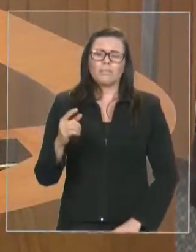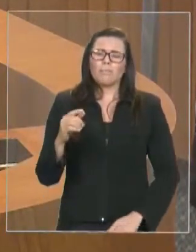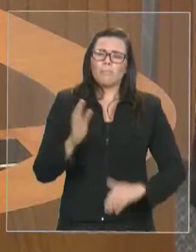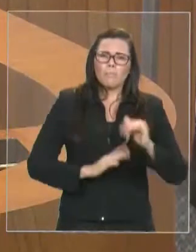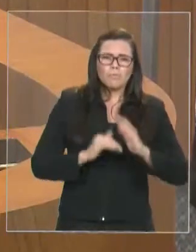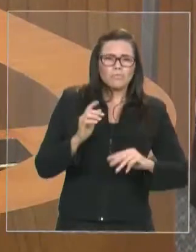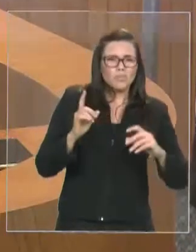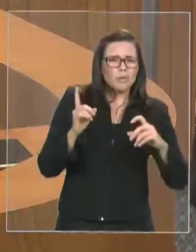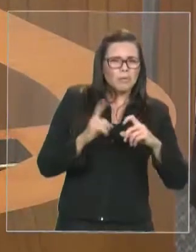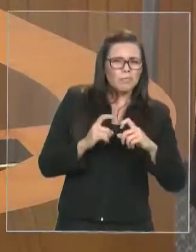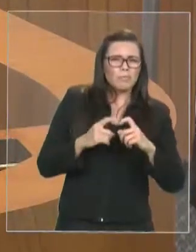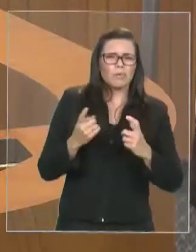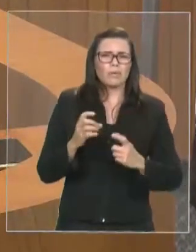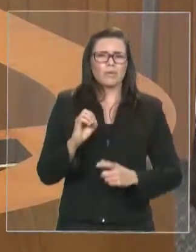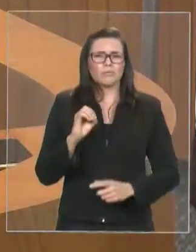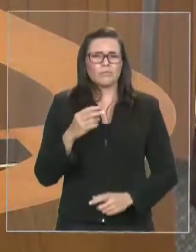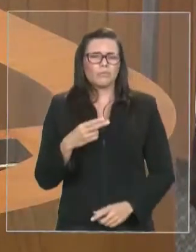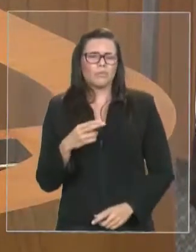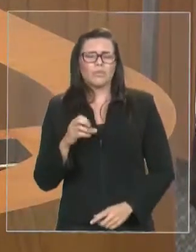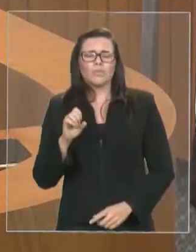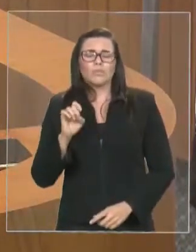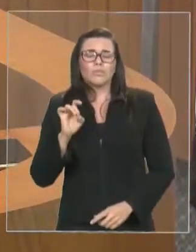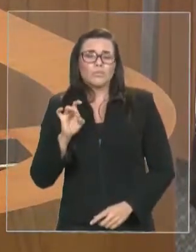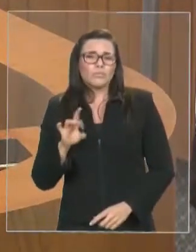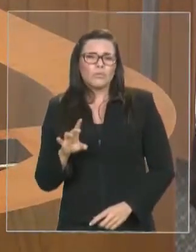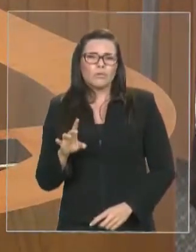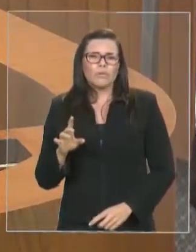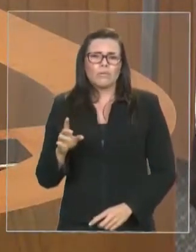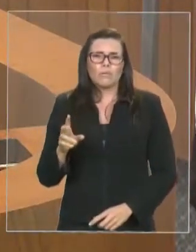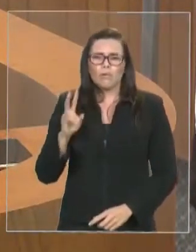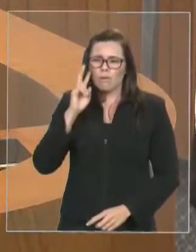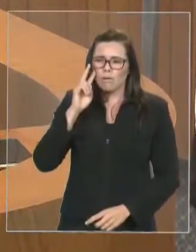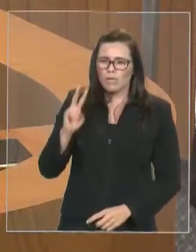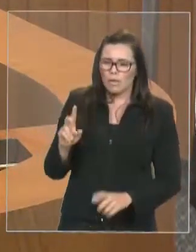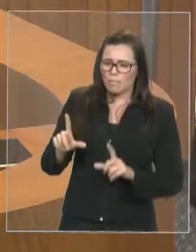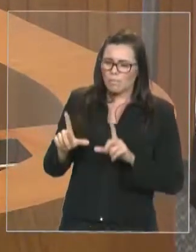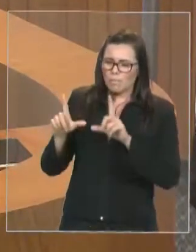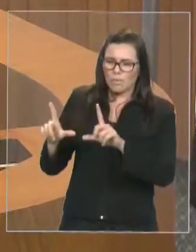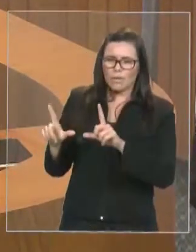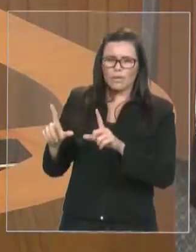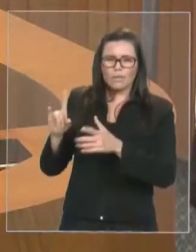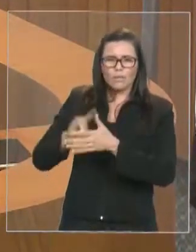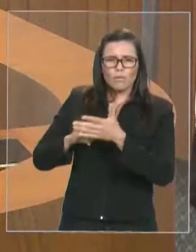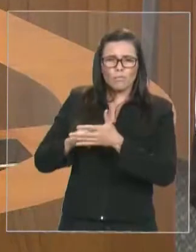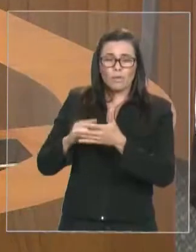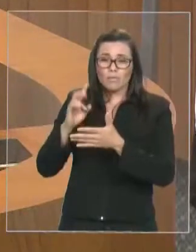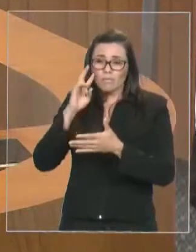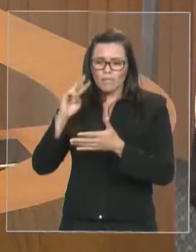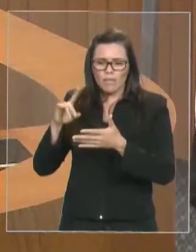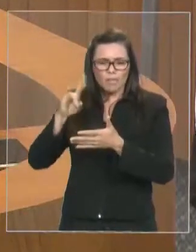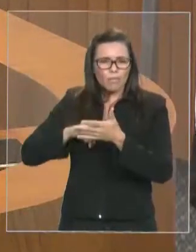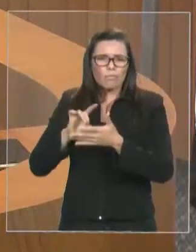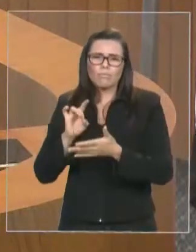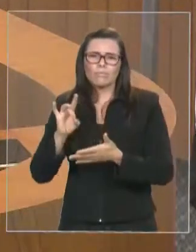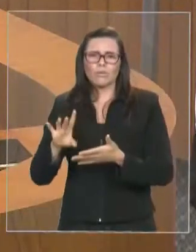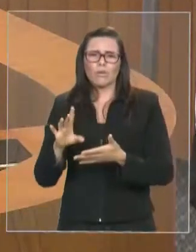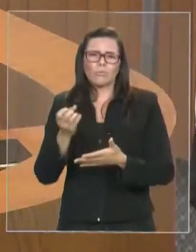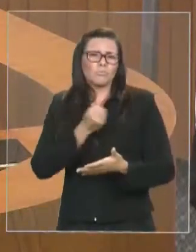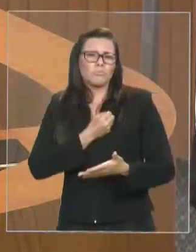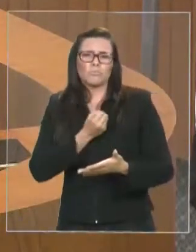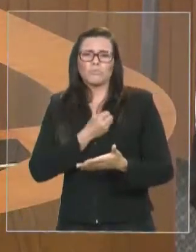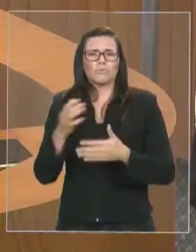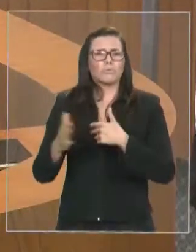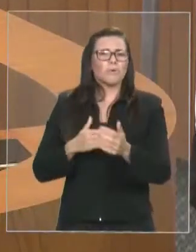barra. Ali existe um ser humano com uma história de vida, com sentimentos, com